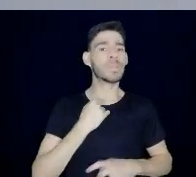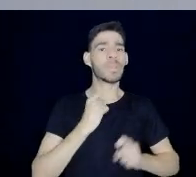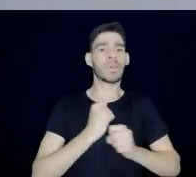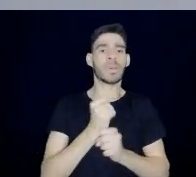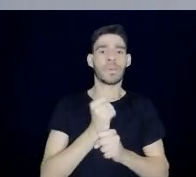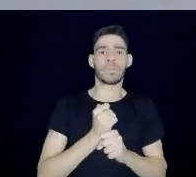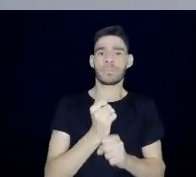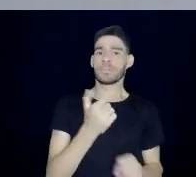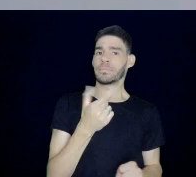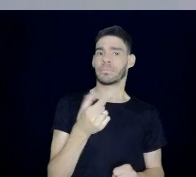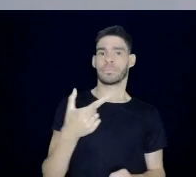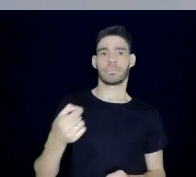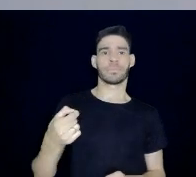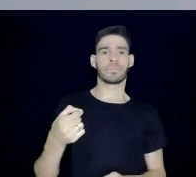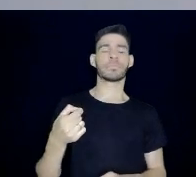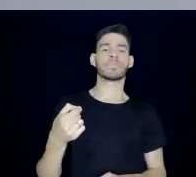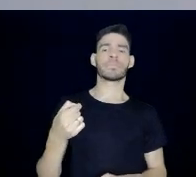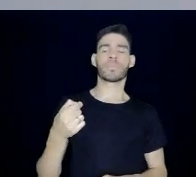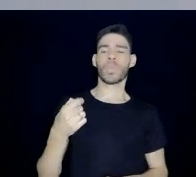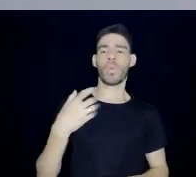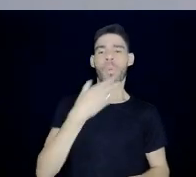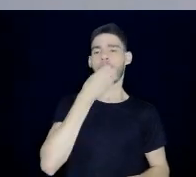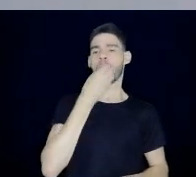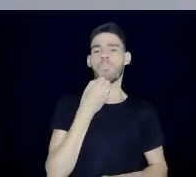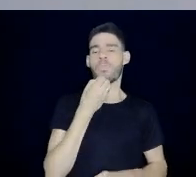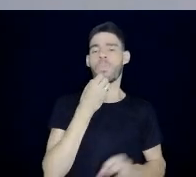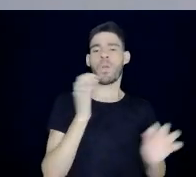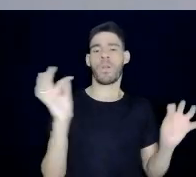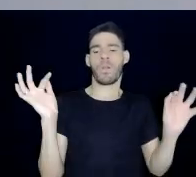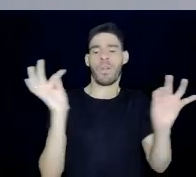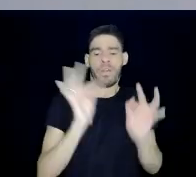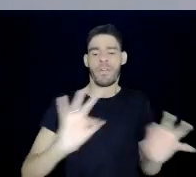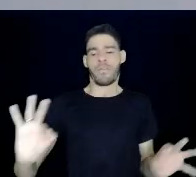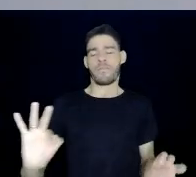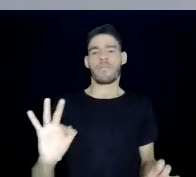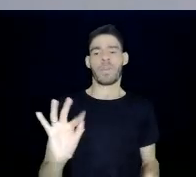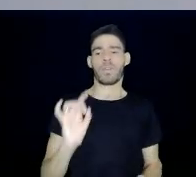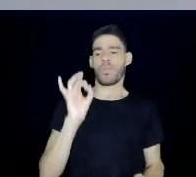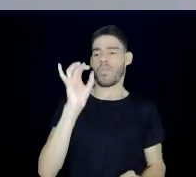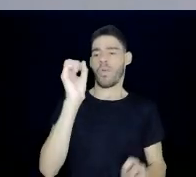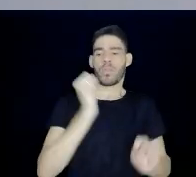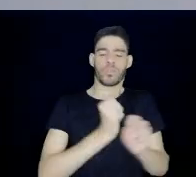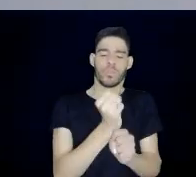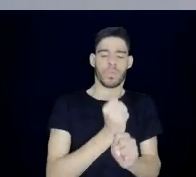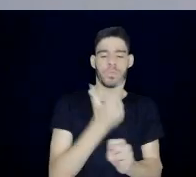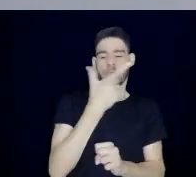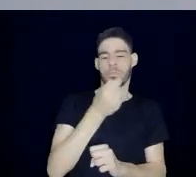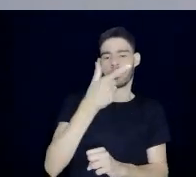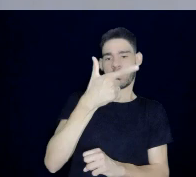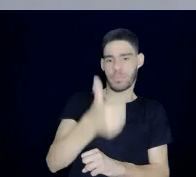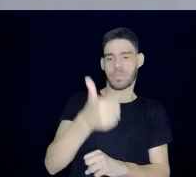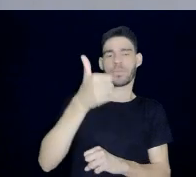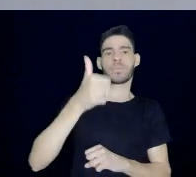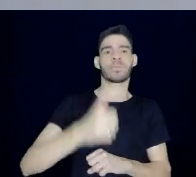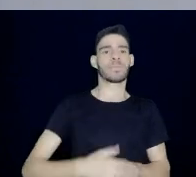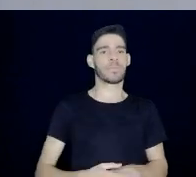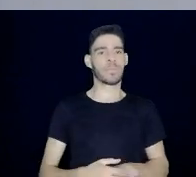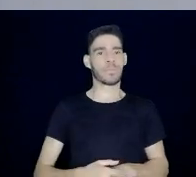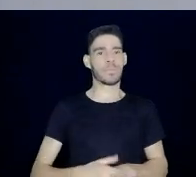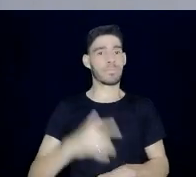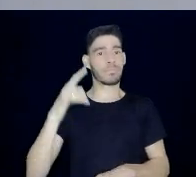final de 2020, um santo Natal para todos e uma excepcional entrada de